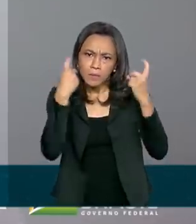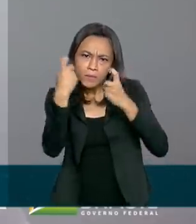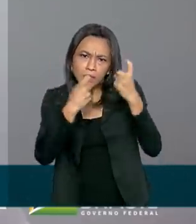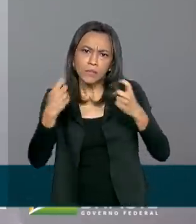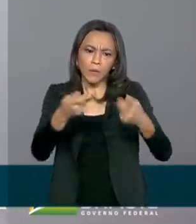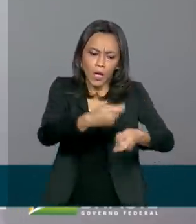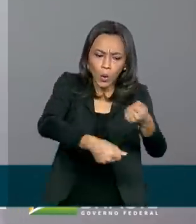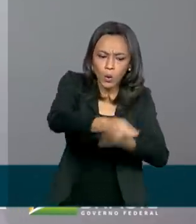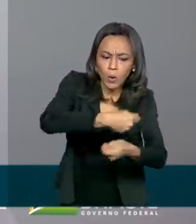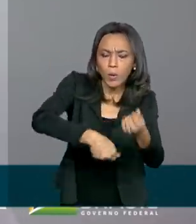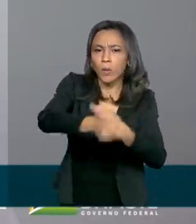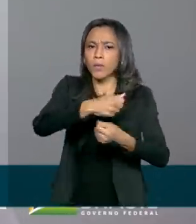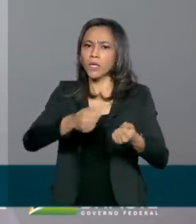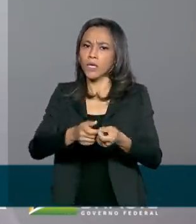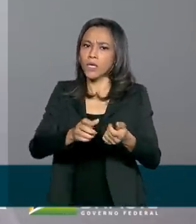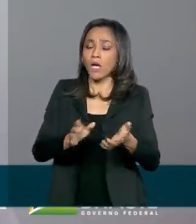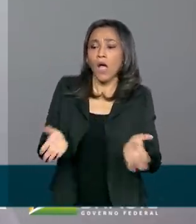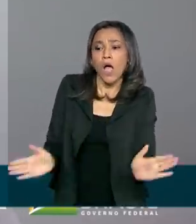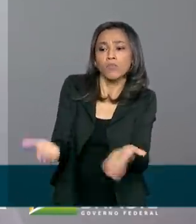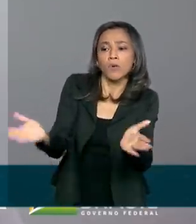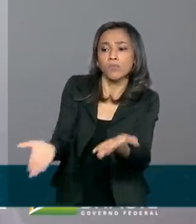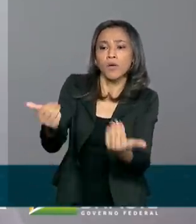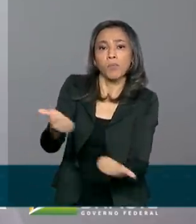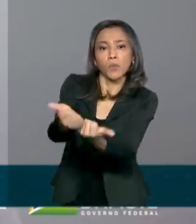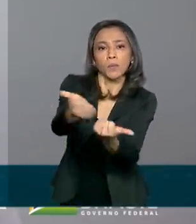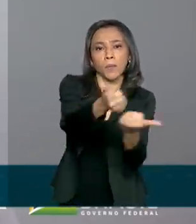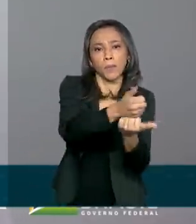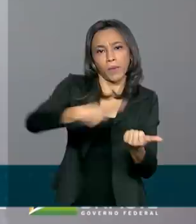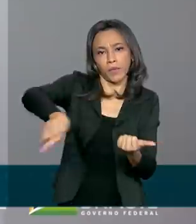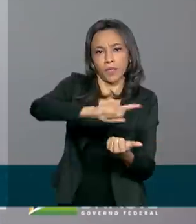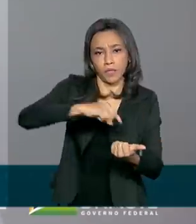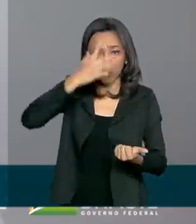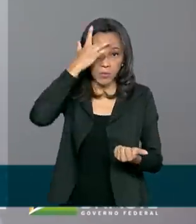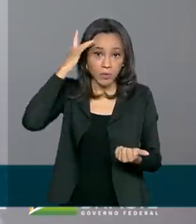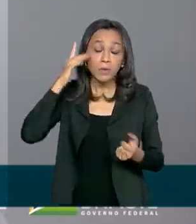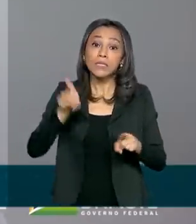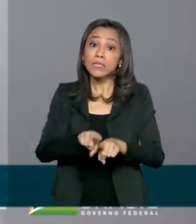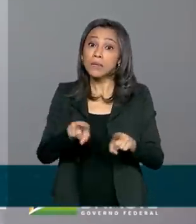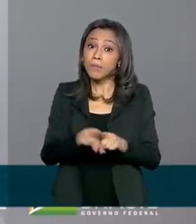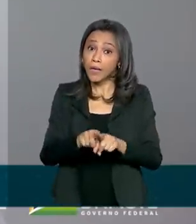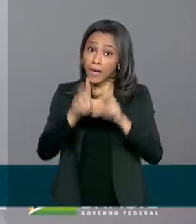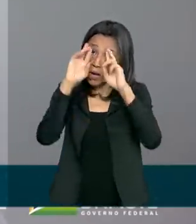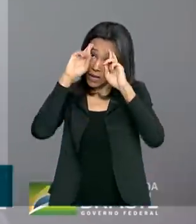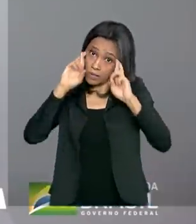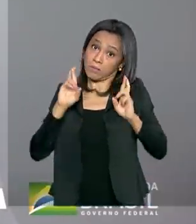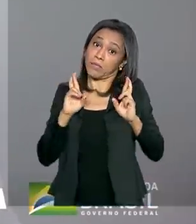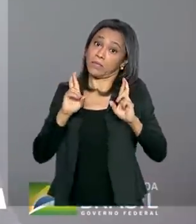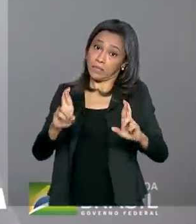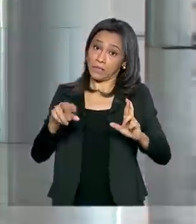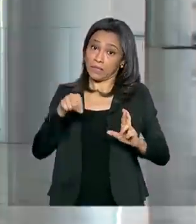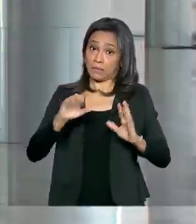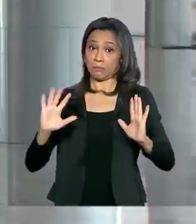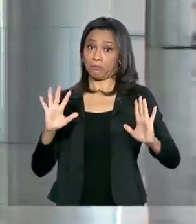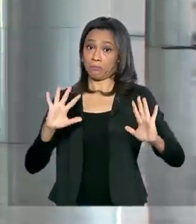ajudando economicamente as pessoas e ao mesmo tempo respeitando a questão da pandemia.